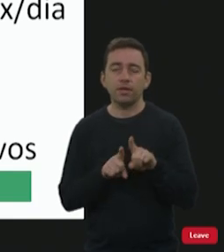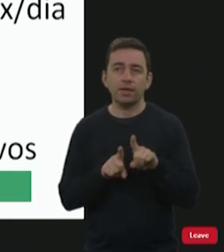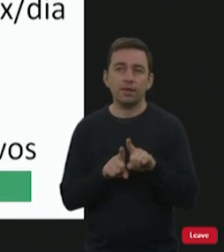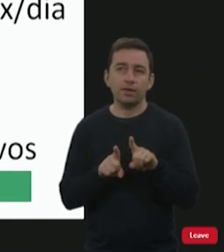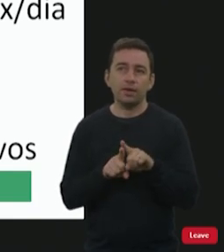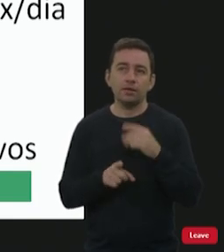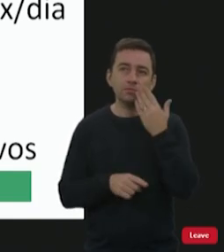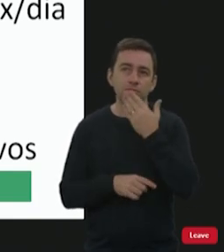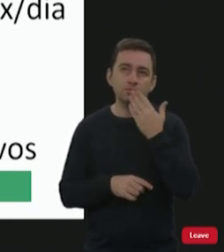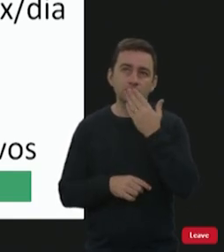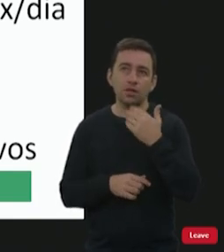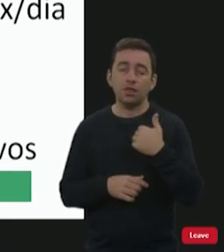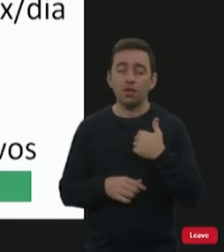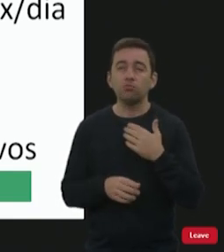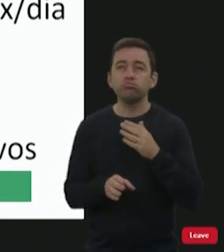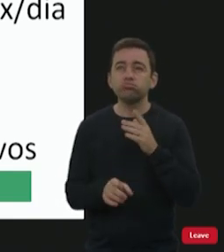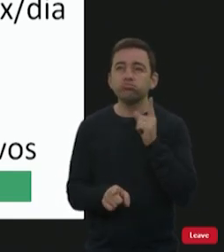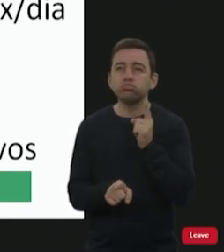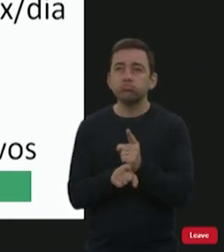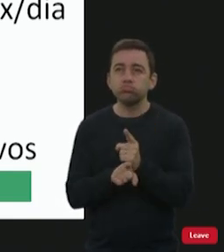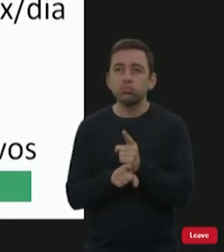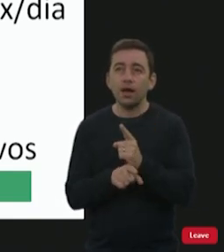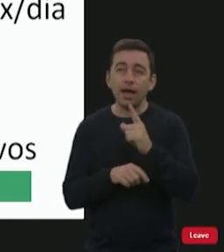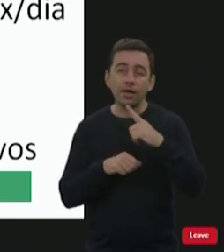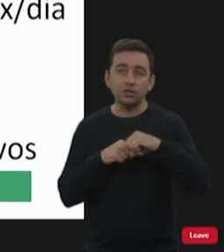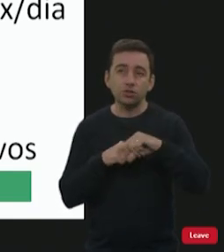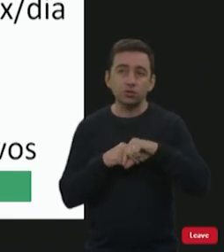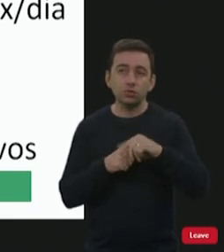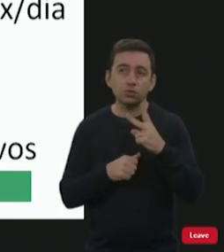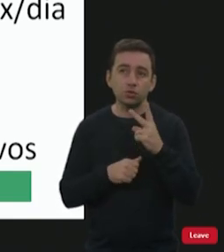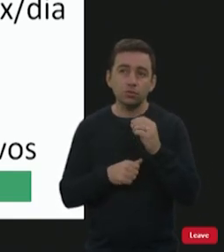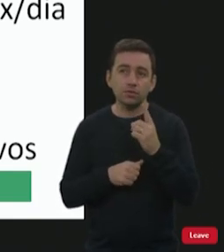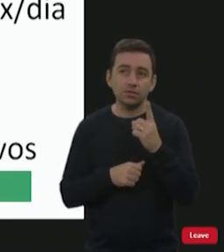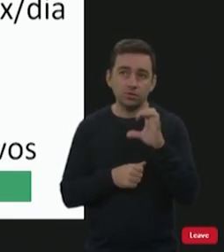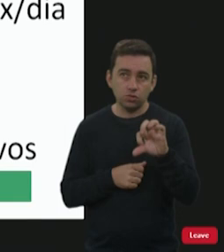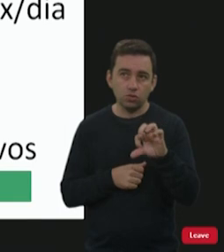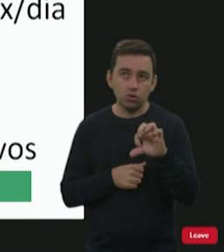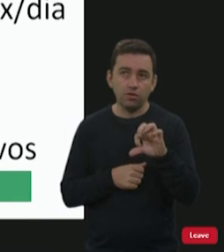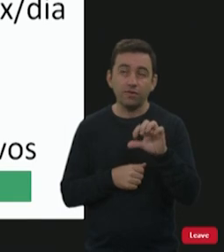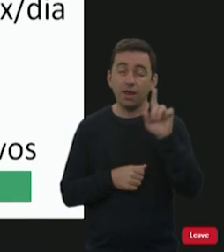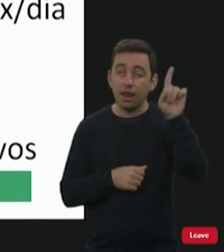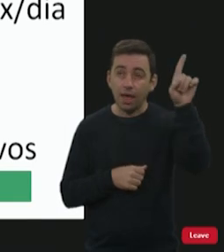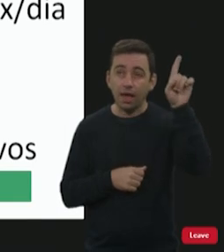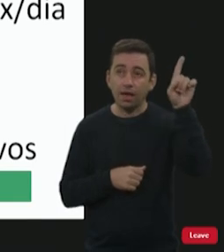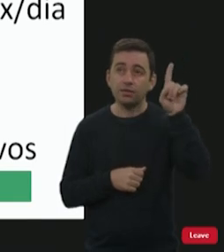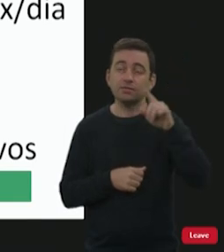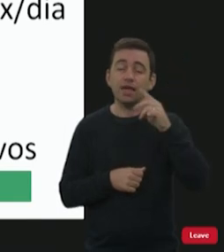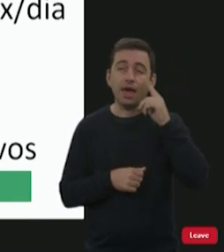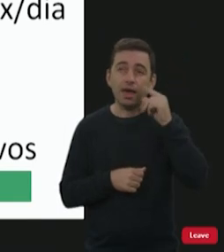E eu achei na internet esse artigo interessante, 2019, é um relato de caso no Ceará, em José